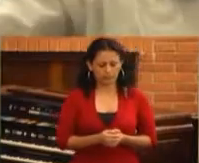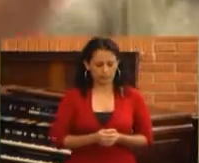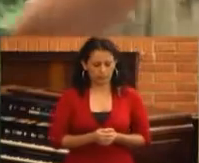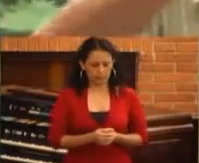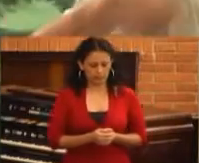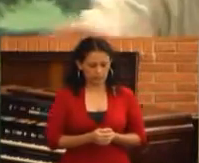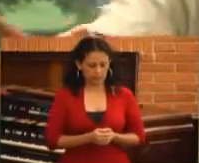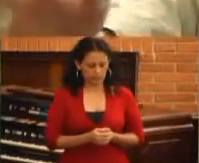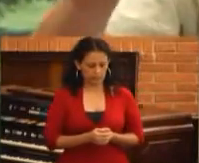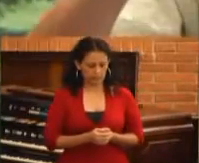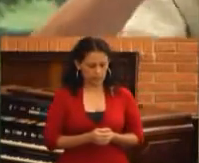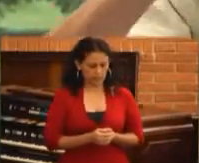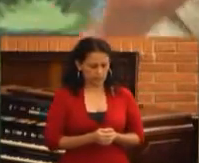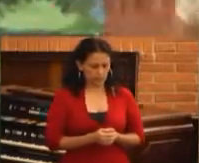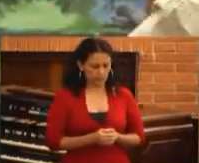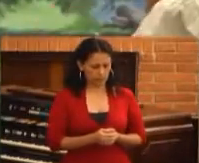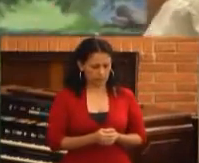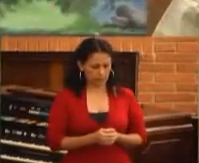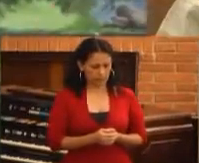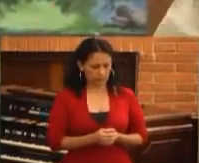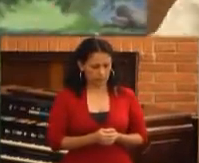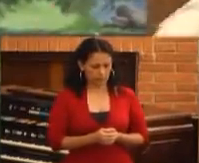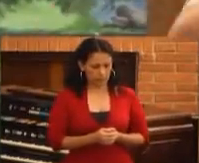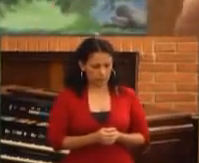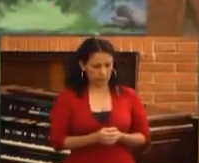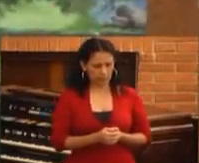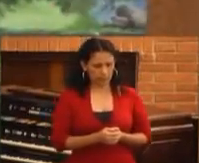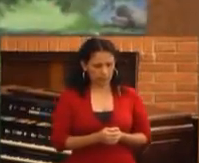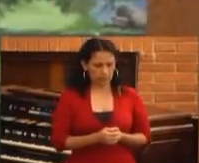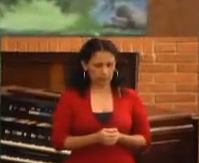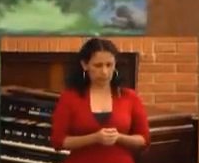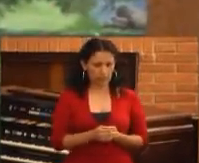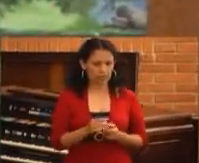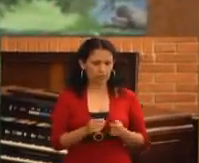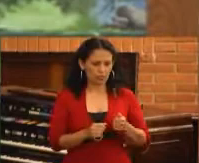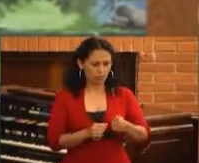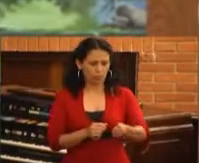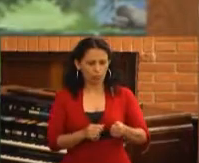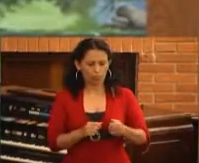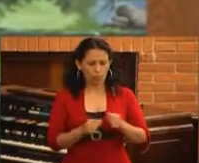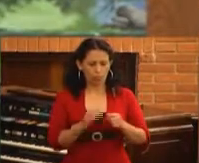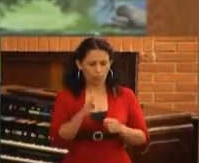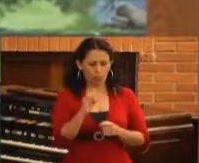Dá um botão lá, some tudo.